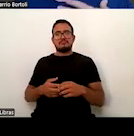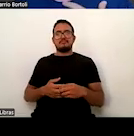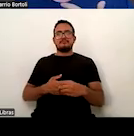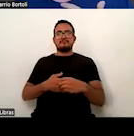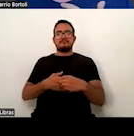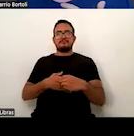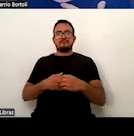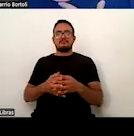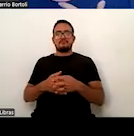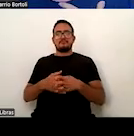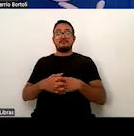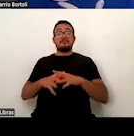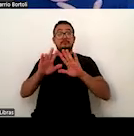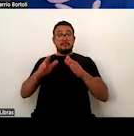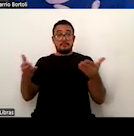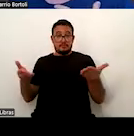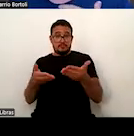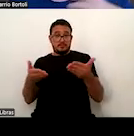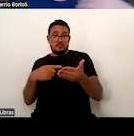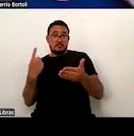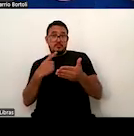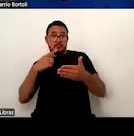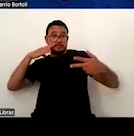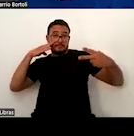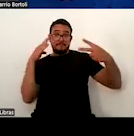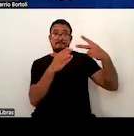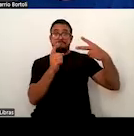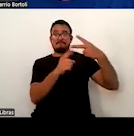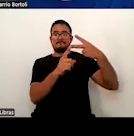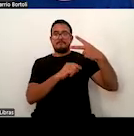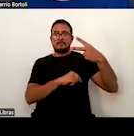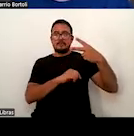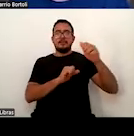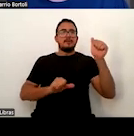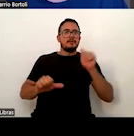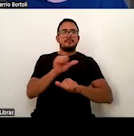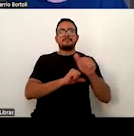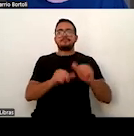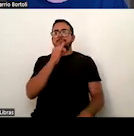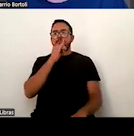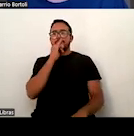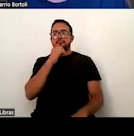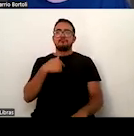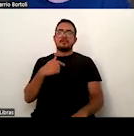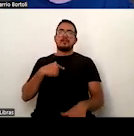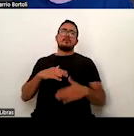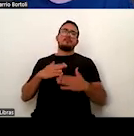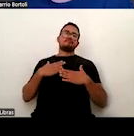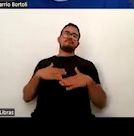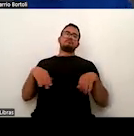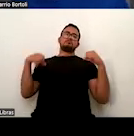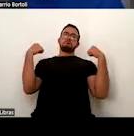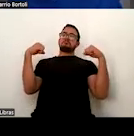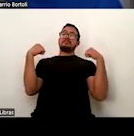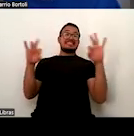basicamente nos fatores modificáveis. E quais são? Por exemplo, inatividade física. Se eu não faço atividade física, eu posso começar a